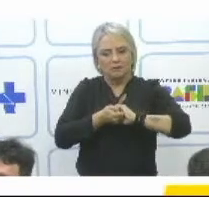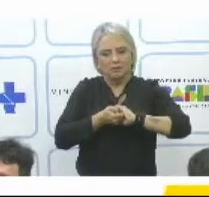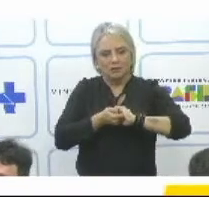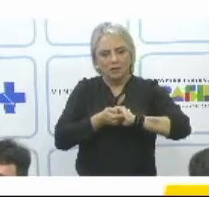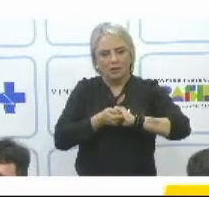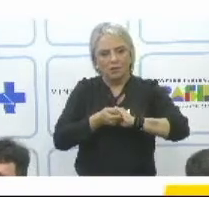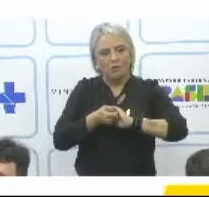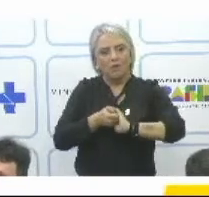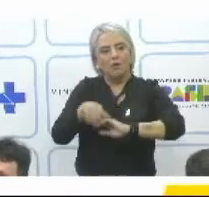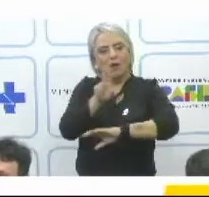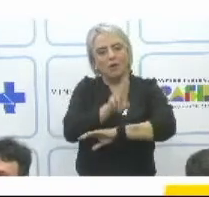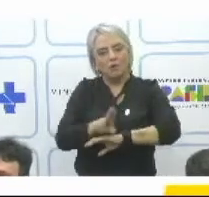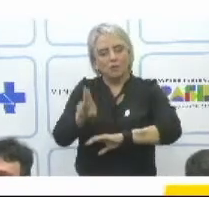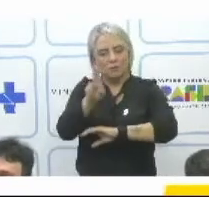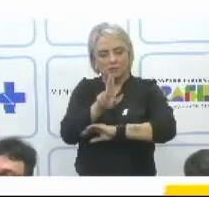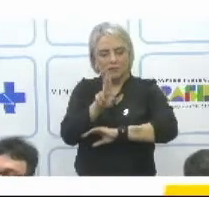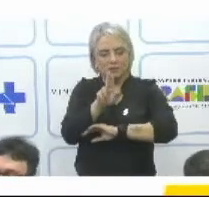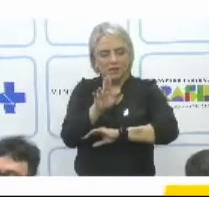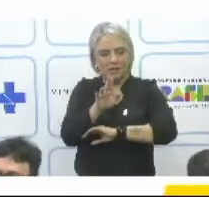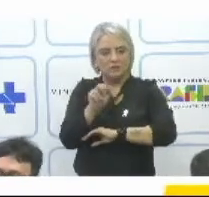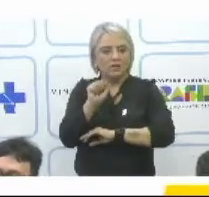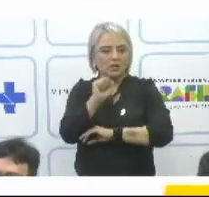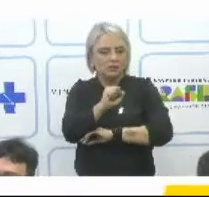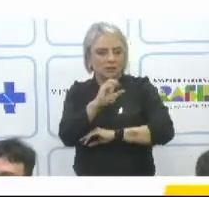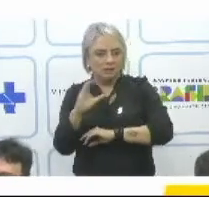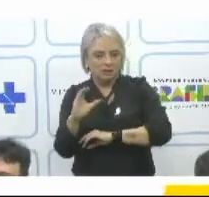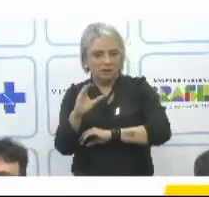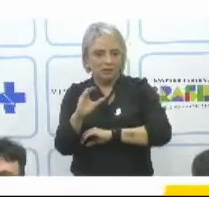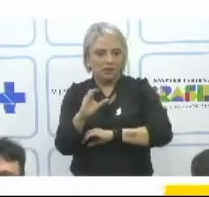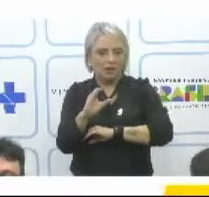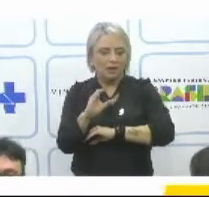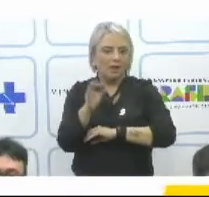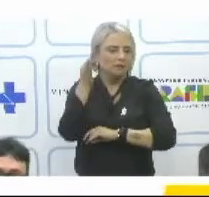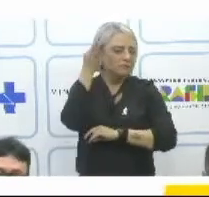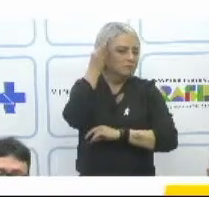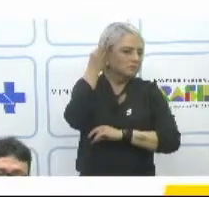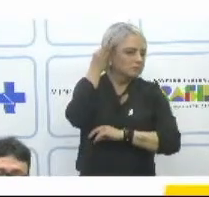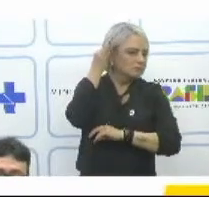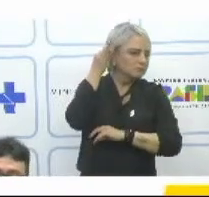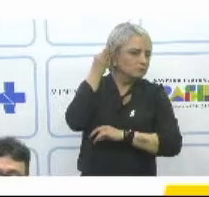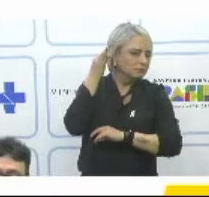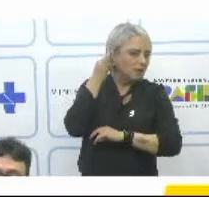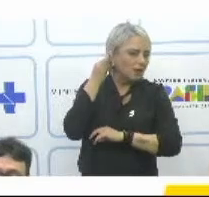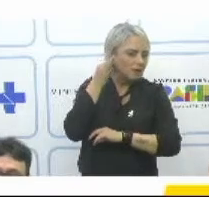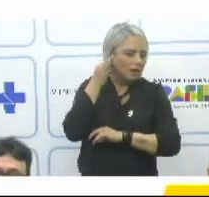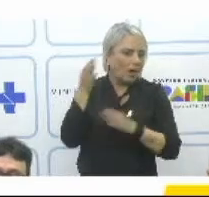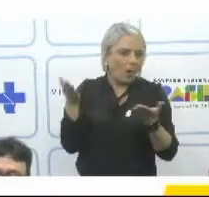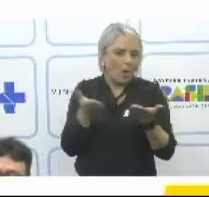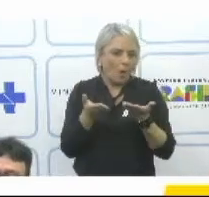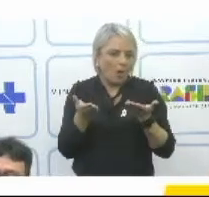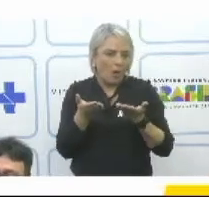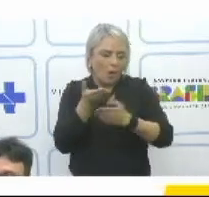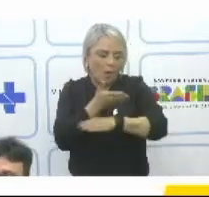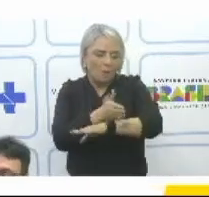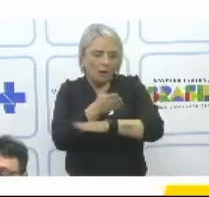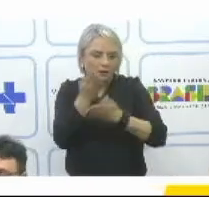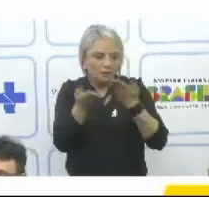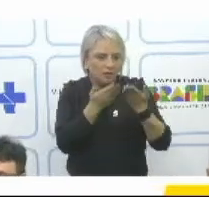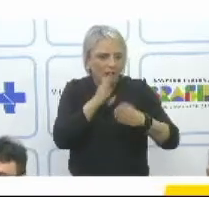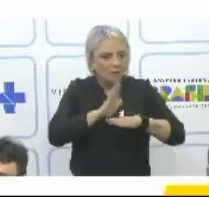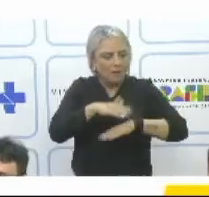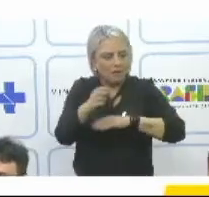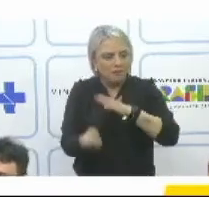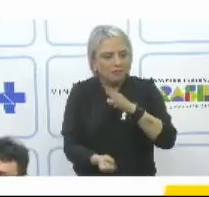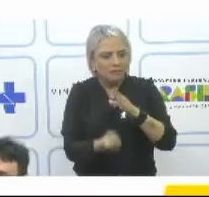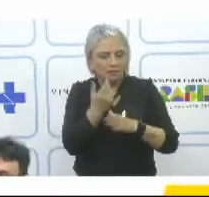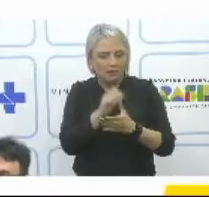com a Universidade Federal de Santa Catarina, né, para a oferta de auriculoterapia, né. Então, a auriculoterapia hoje é o procedimento mais